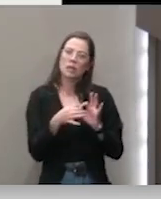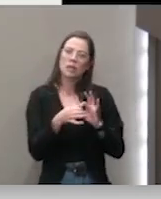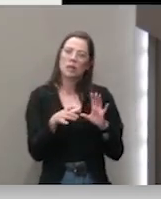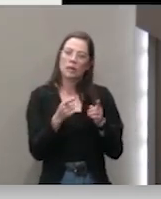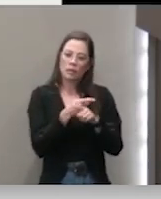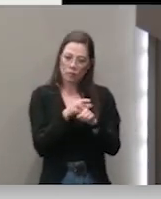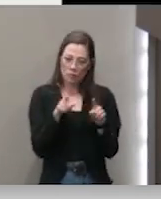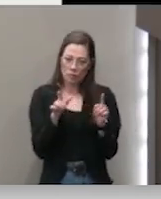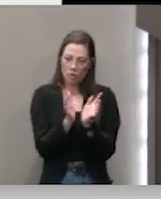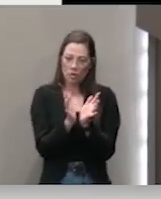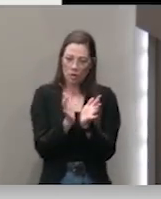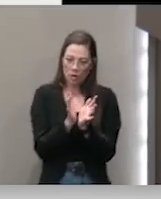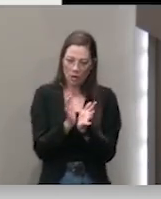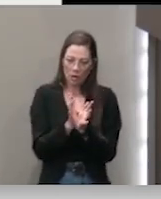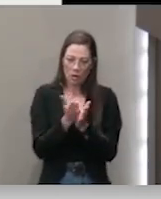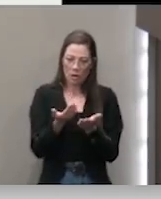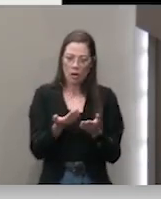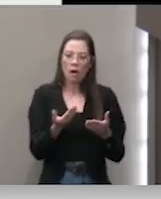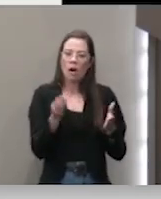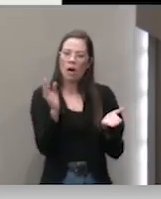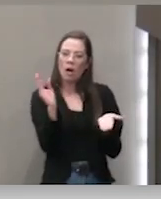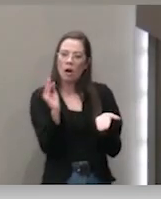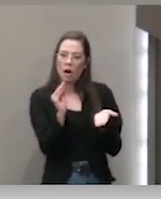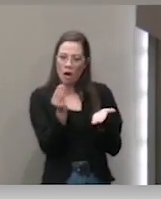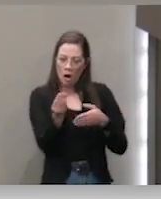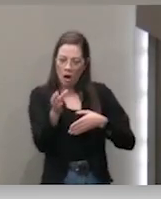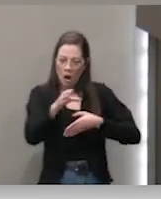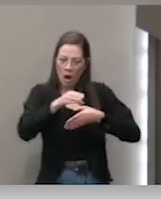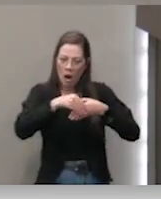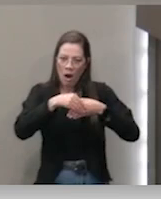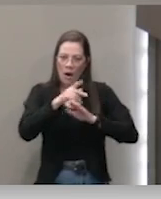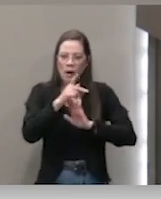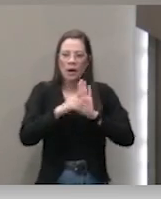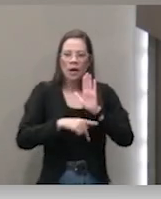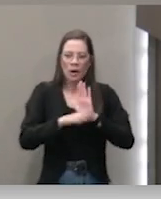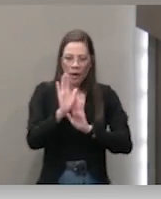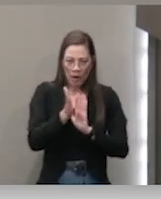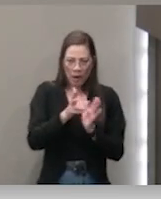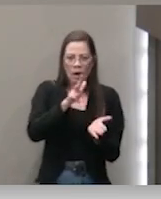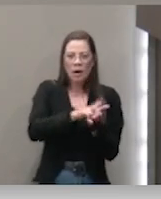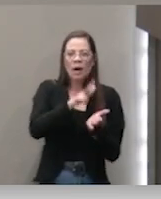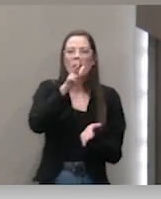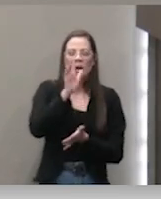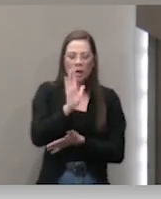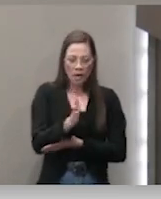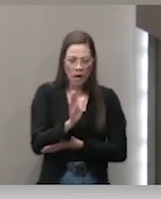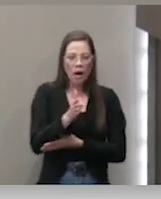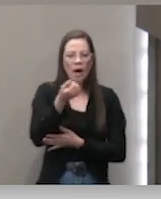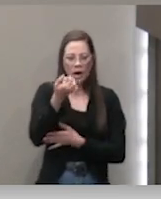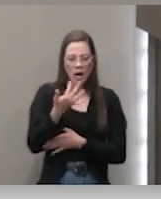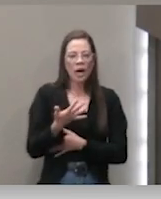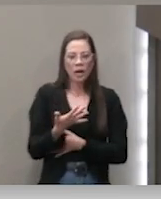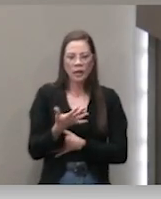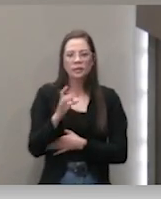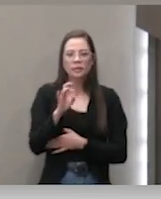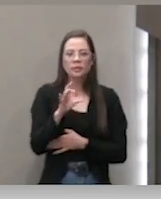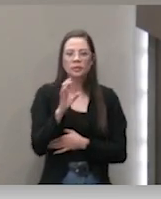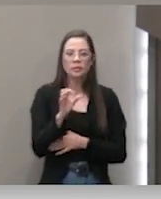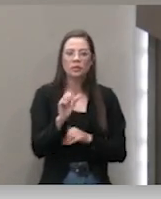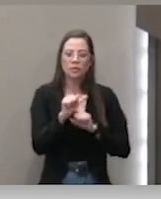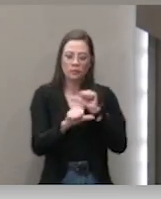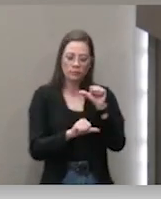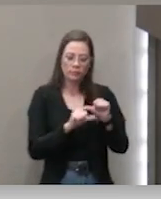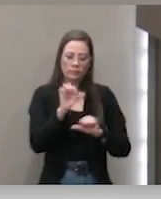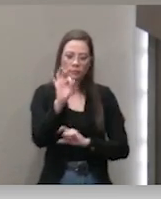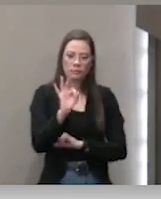para todos os colegas. Vamos incluir no projeto, né? O projeto já foi aprovado, como eu falei aqui. É apenas uma